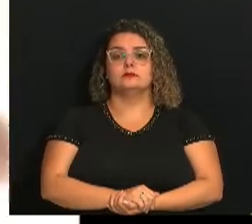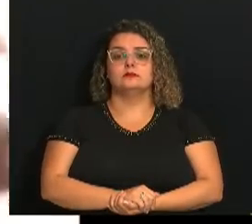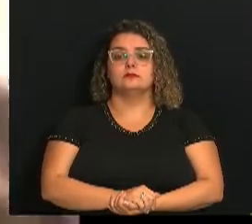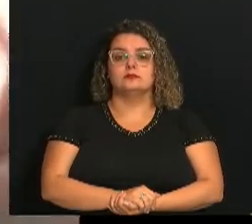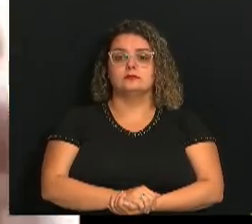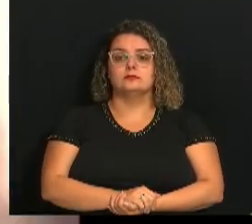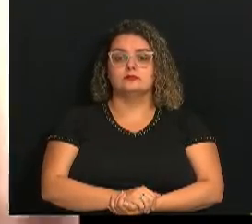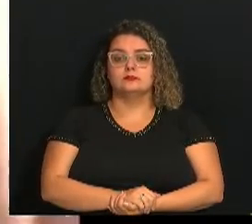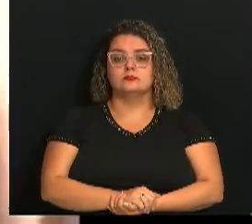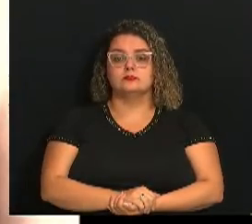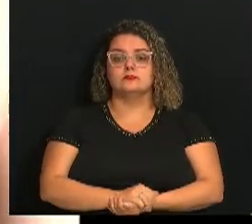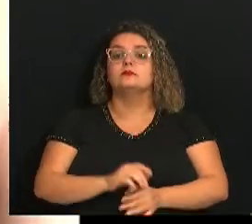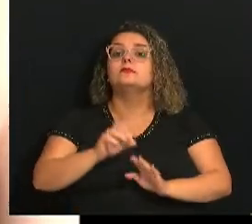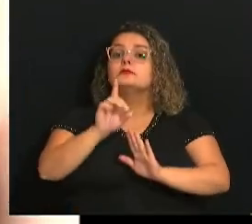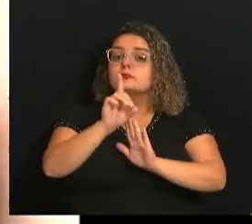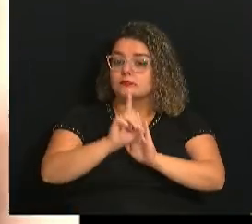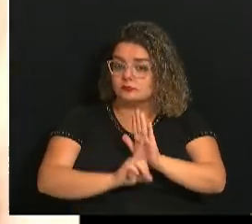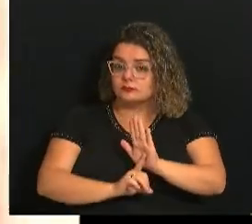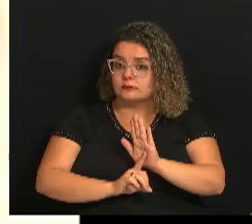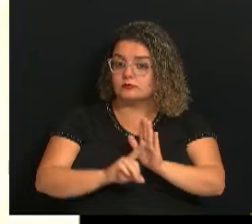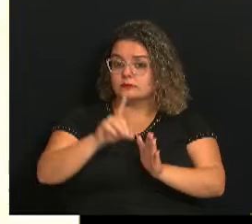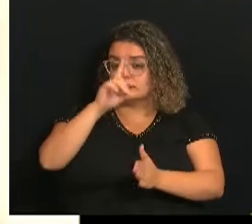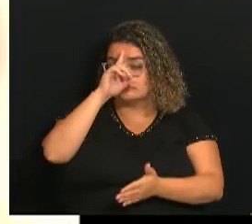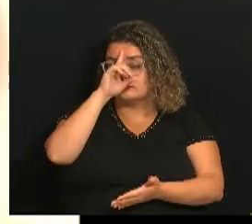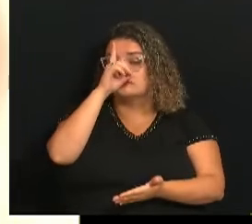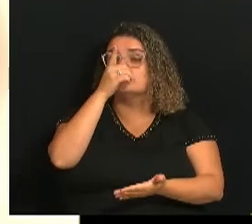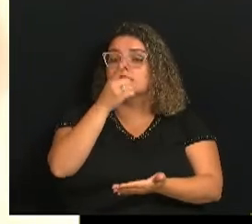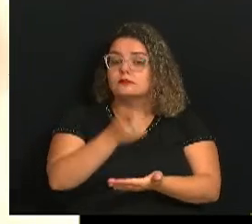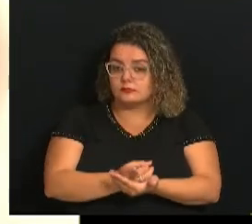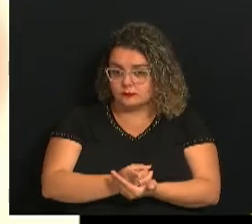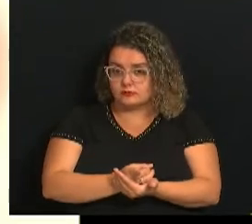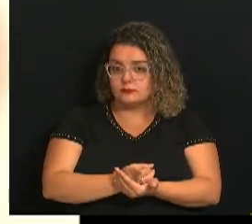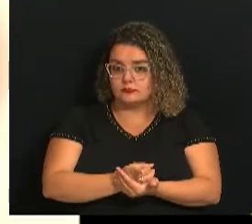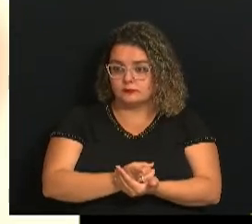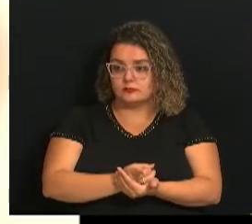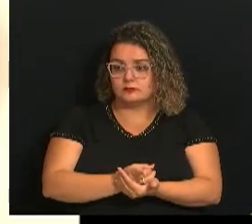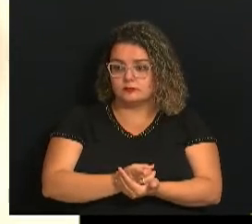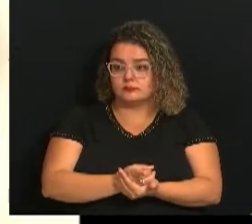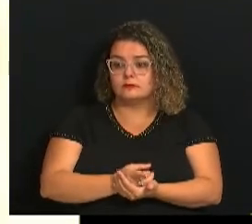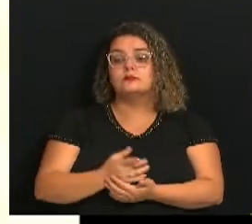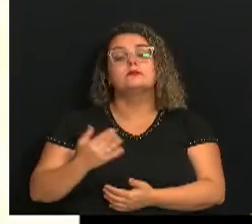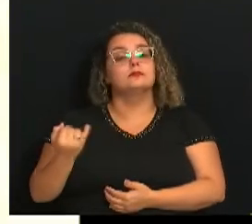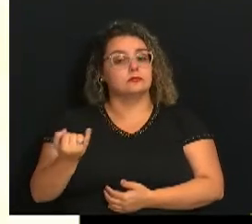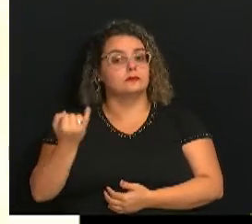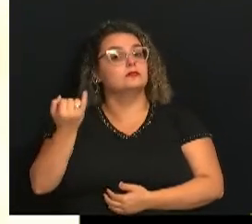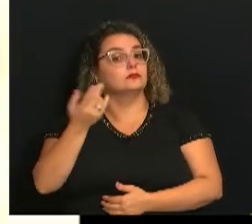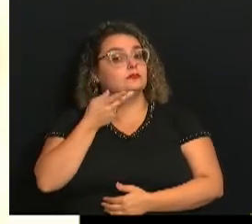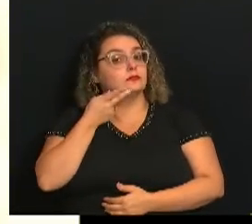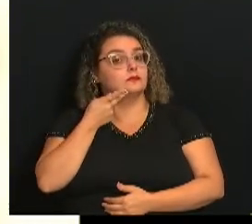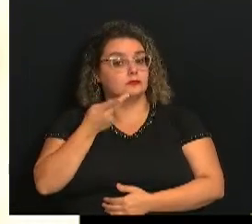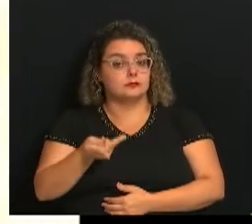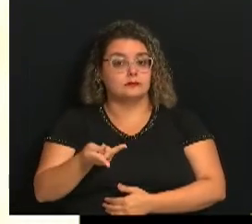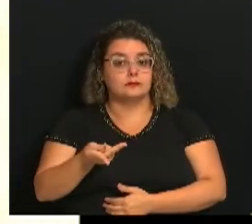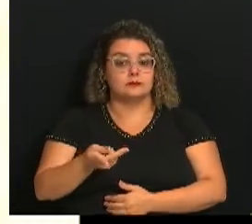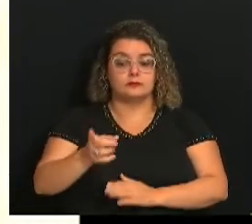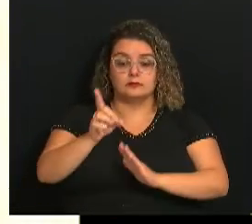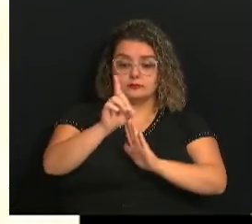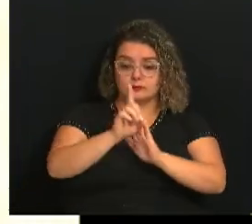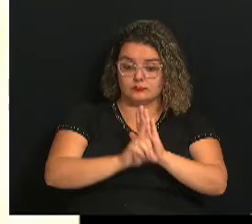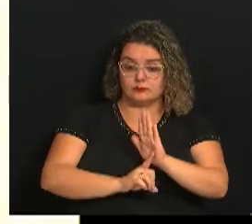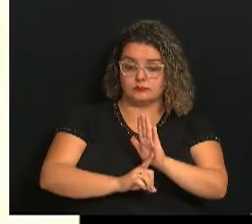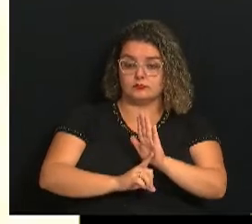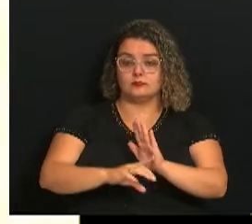o direito a decidir. Né? Isso é uma coisa que eu acho que é muito importante dizer, que o direito à cidade,